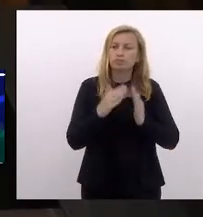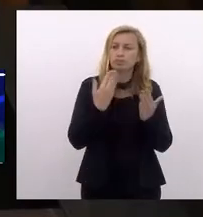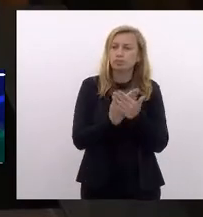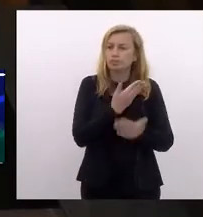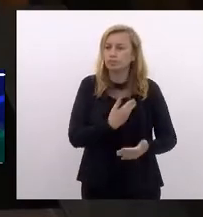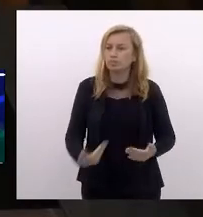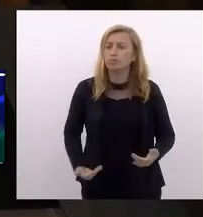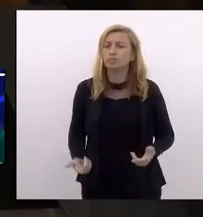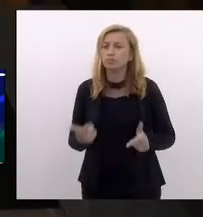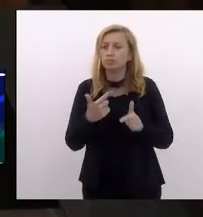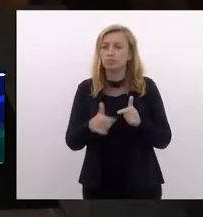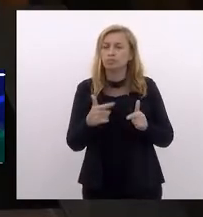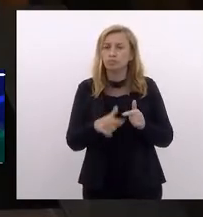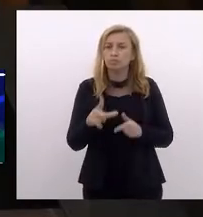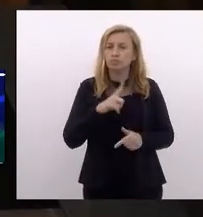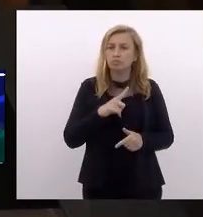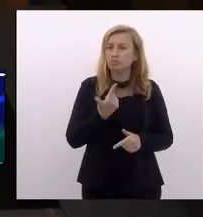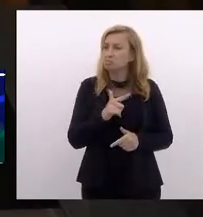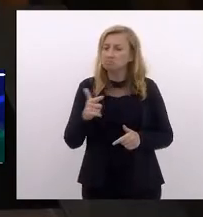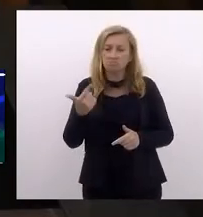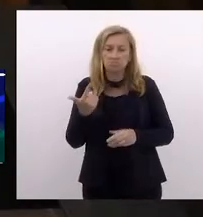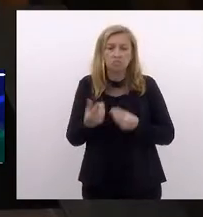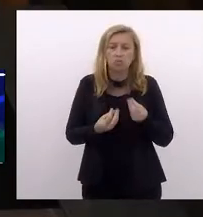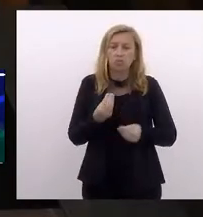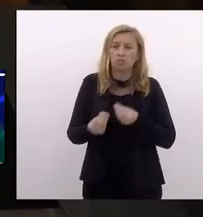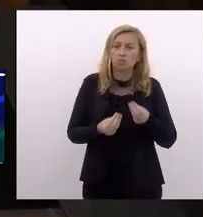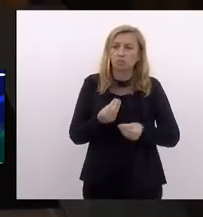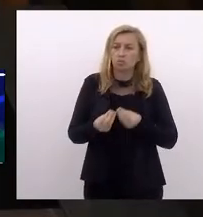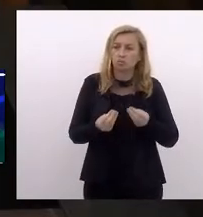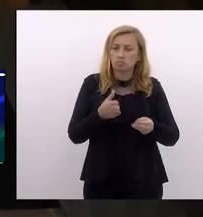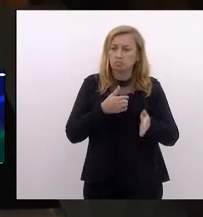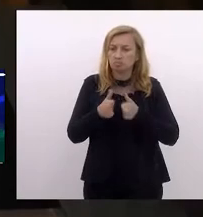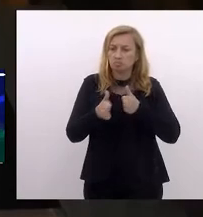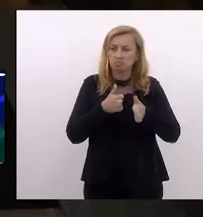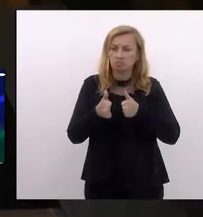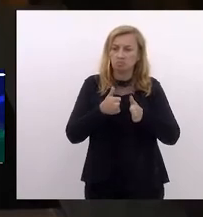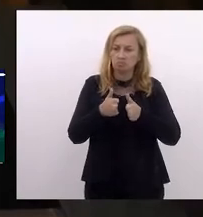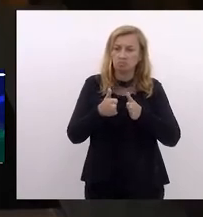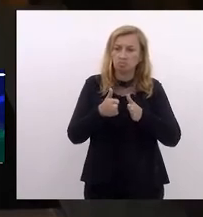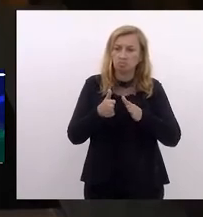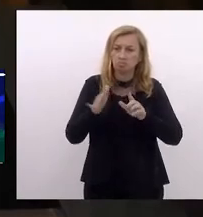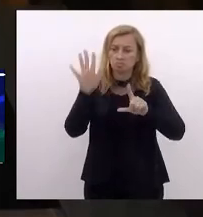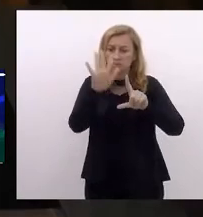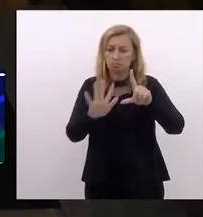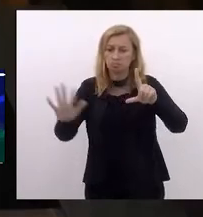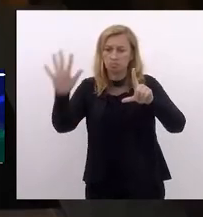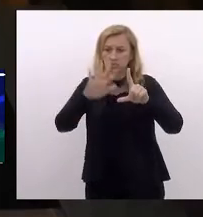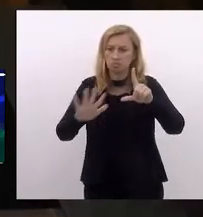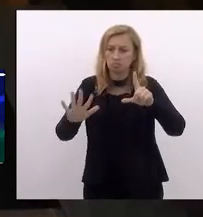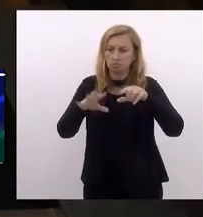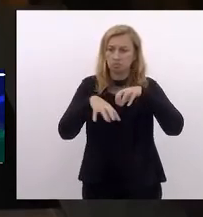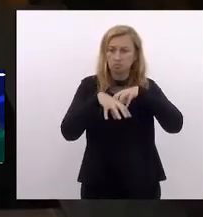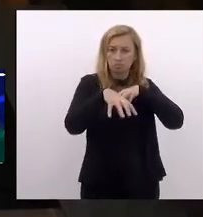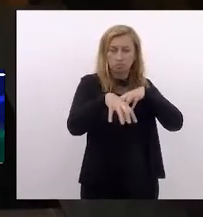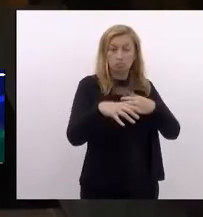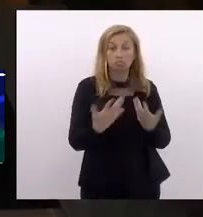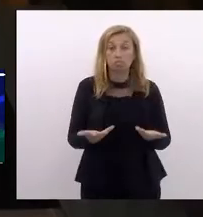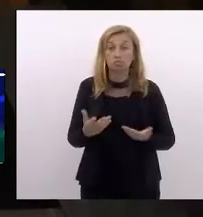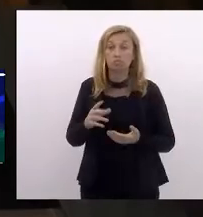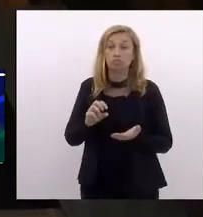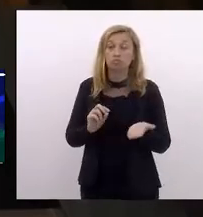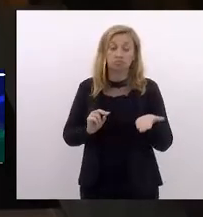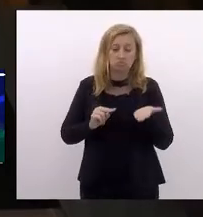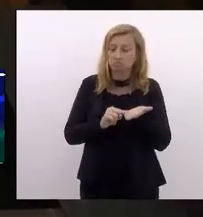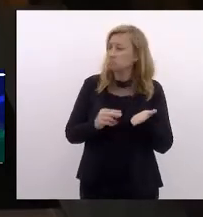públicas estavam enfrentando sem ter condições de acessar as aulas remotas e os